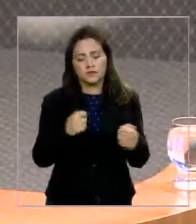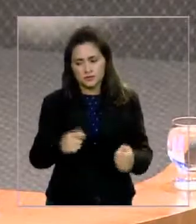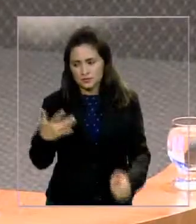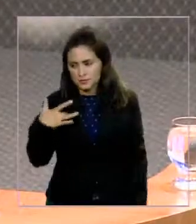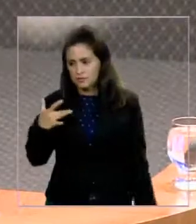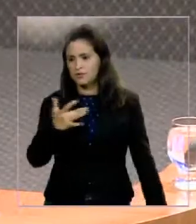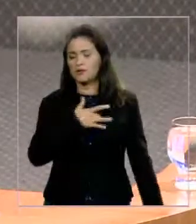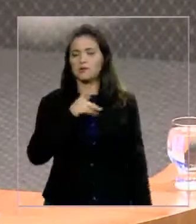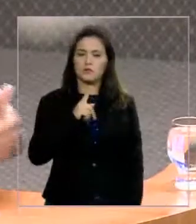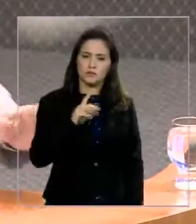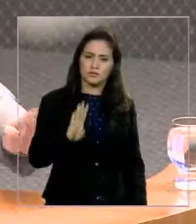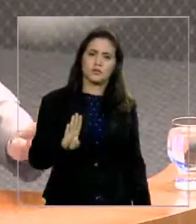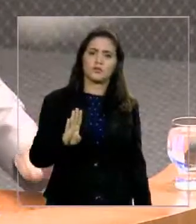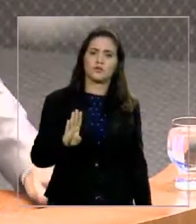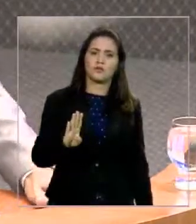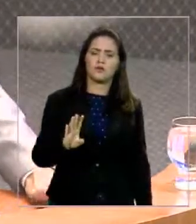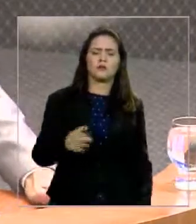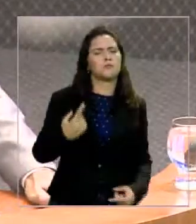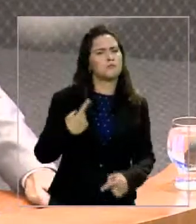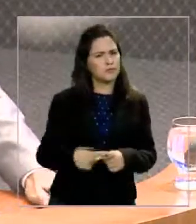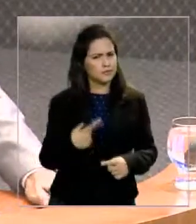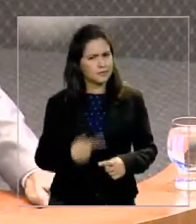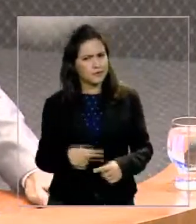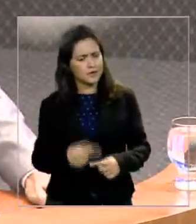o objetivo de fazer a composição da mesa desta forma?